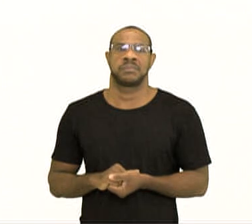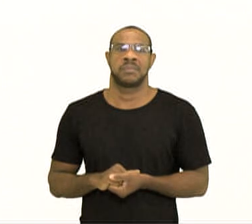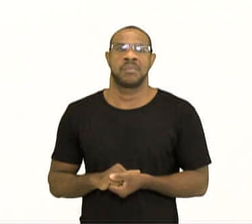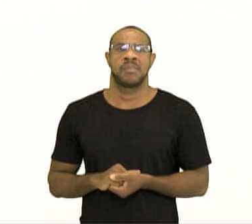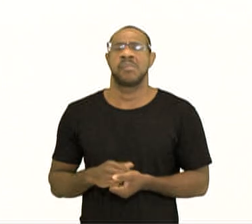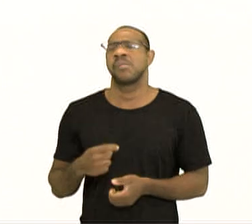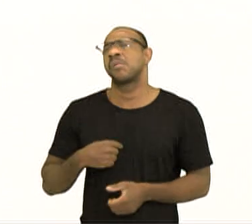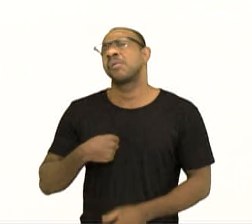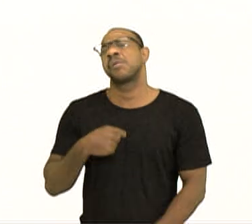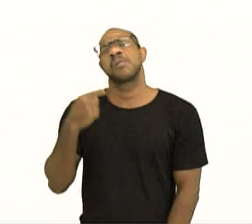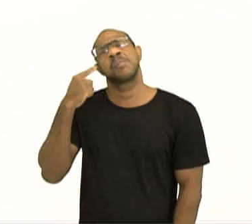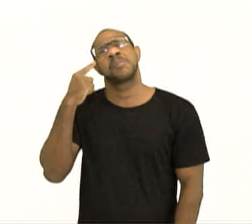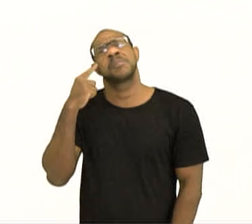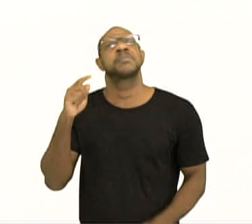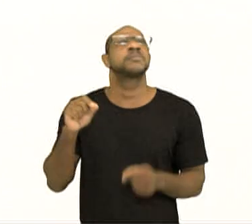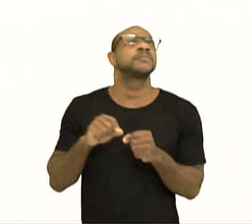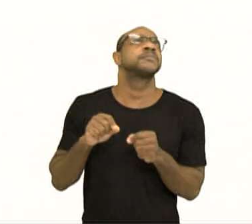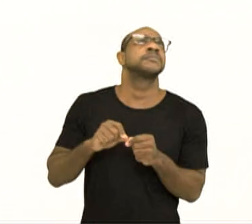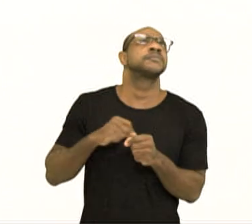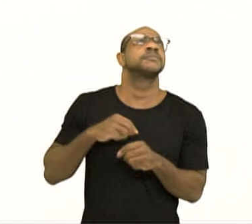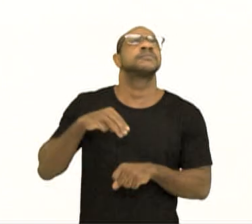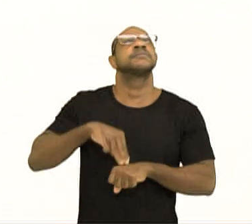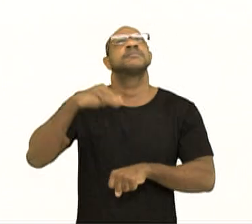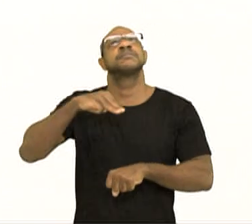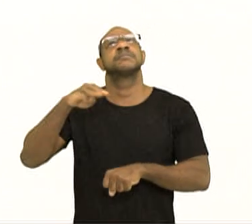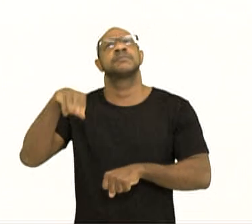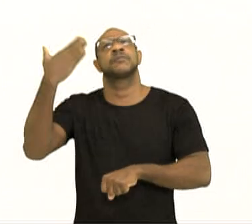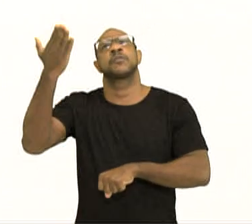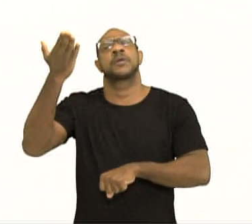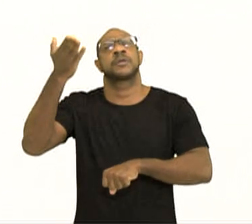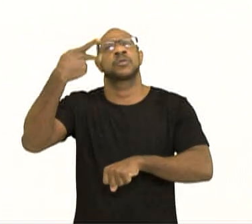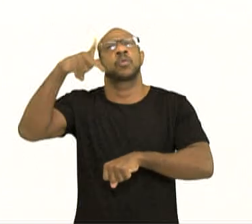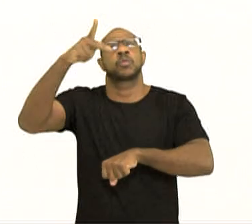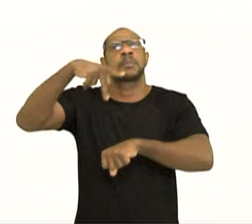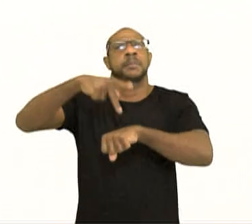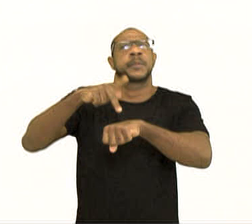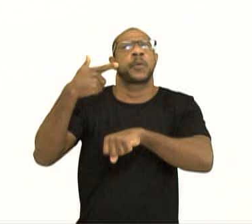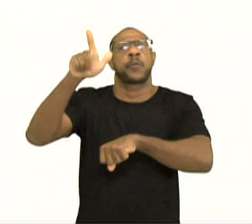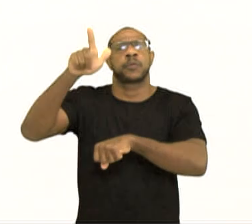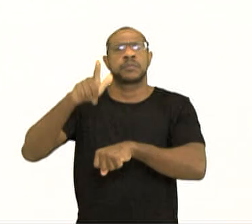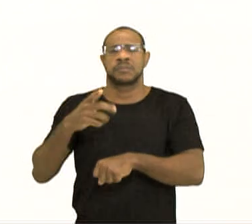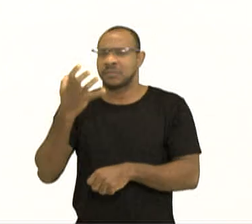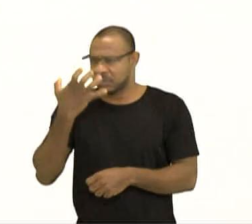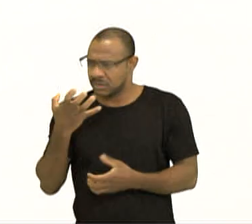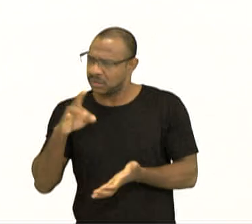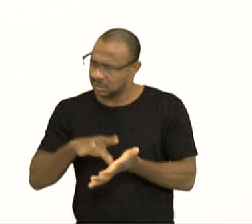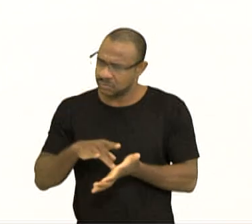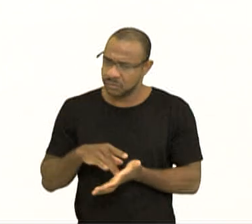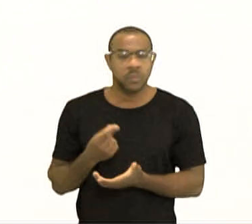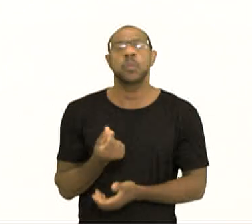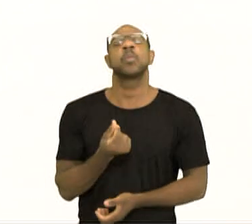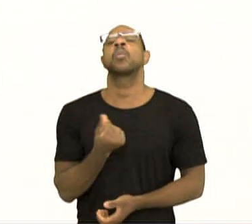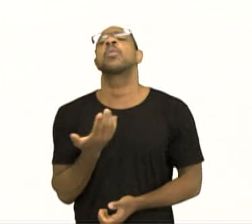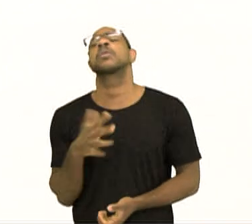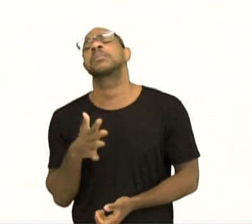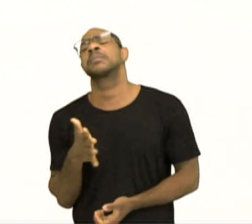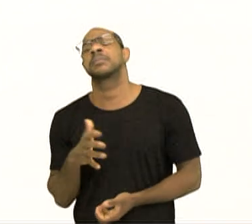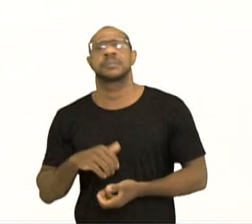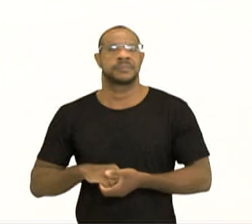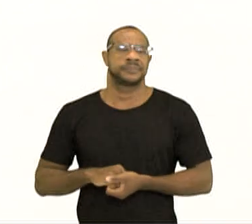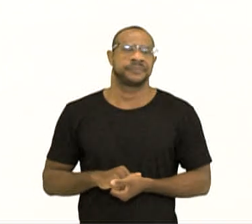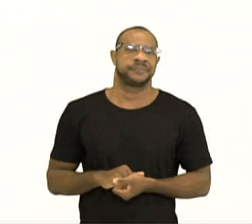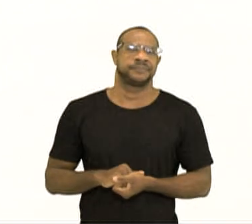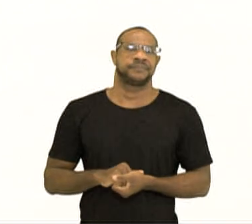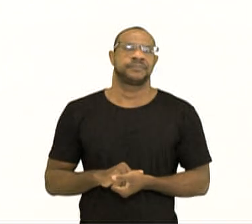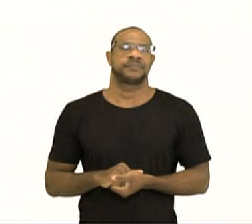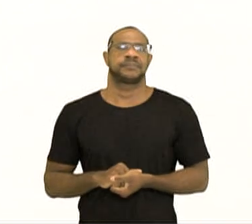ver? Eu estou pensando em fazer o meu mestrado no exterior. Sério? Quanto que vai custar se você fizer isso? Então repare, if you